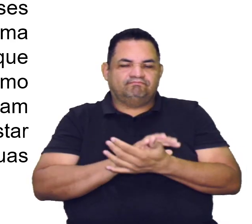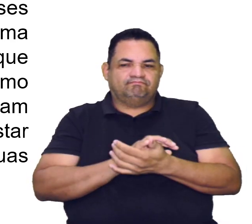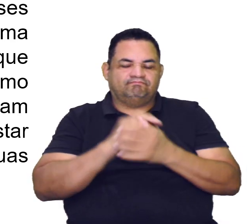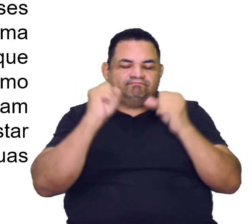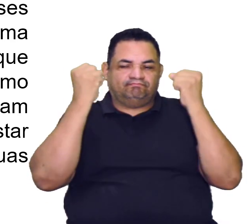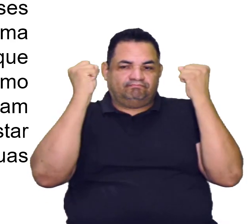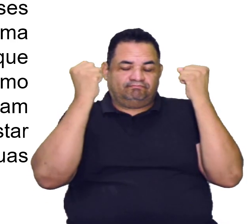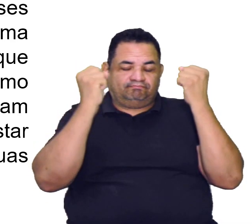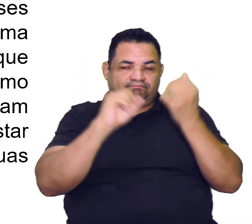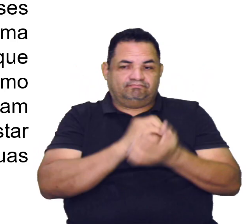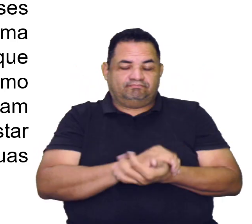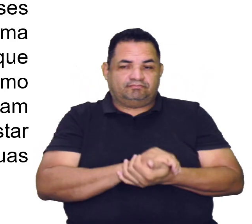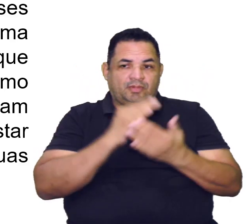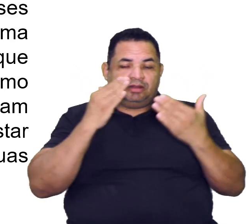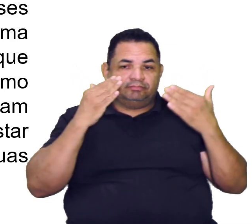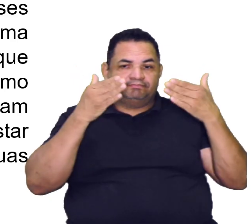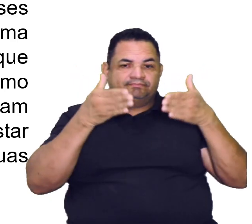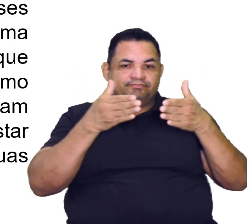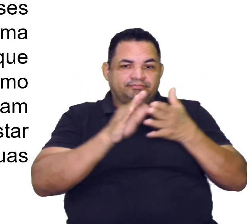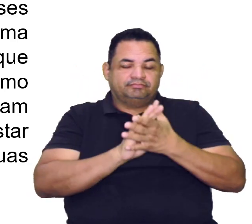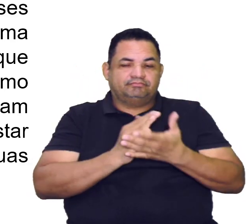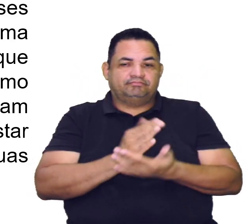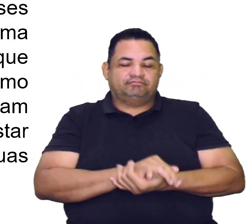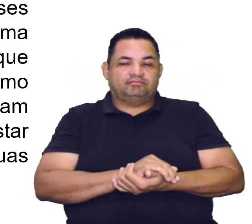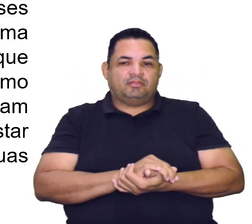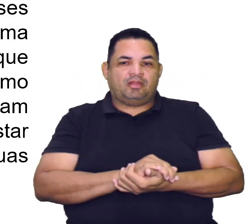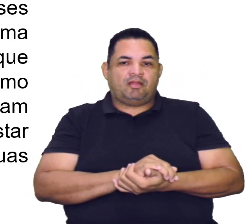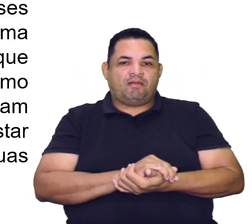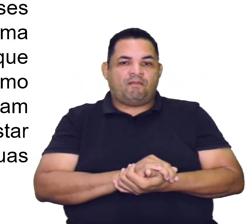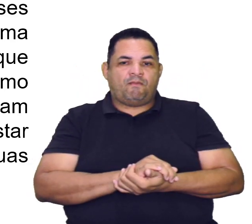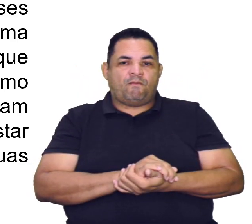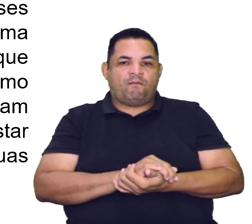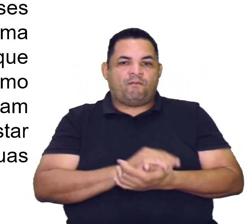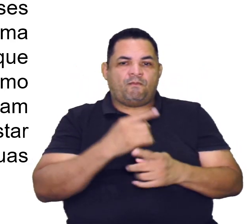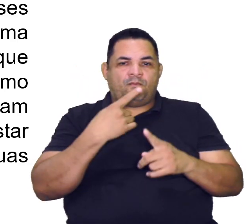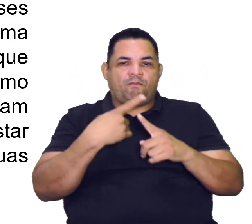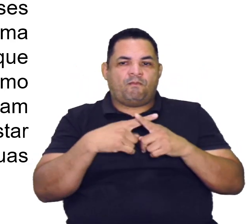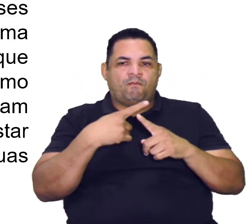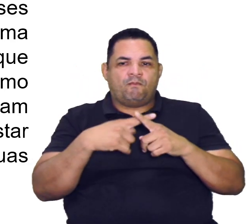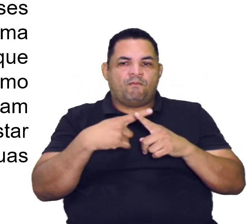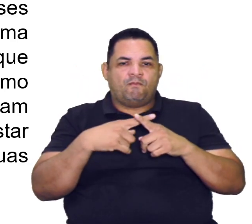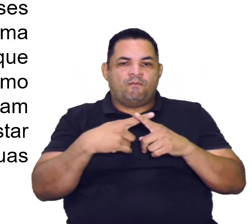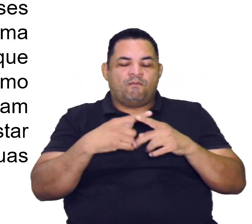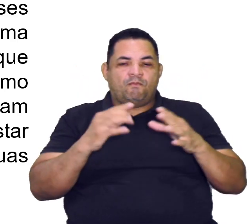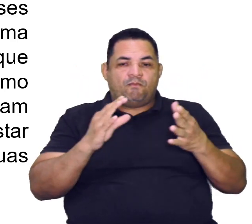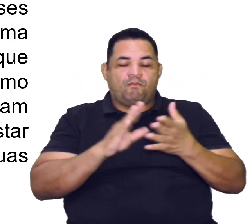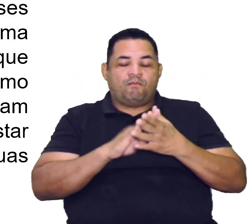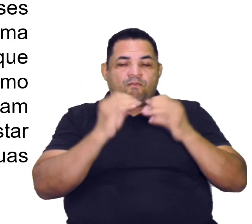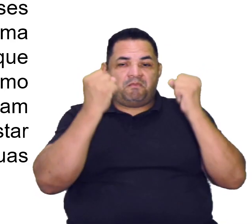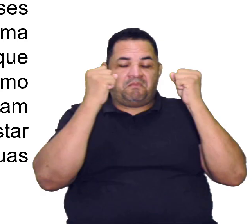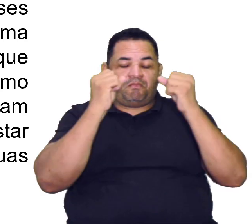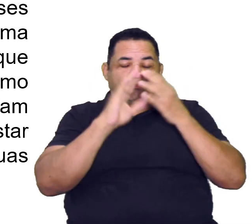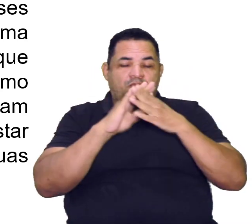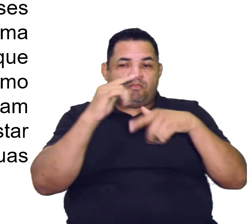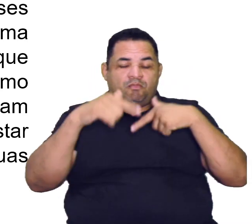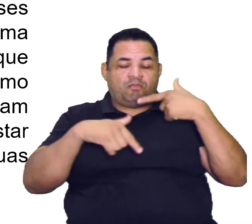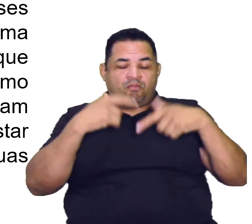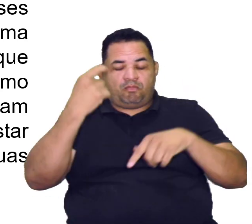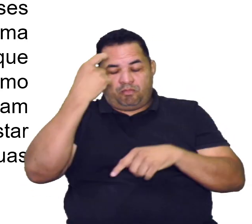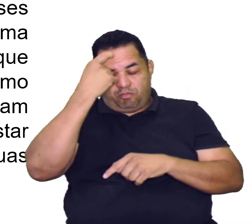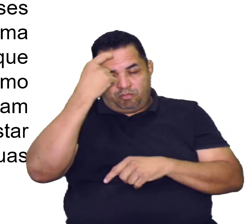vou trazer, vou dar um enfoque aqui na educação física. Por quê, prof? A educação física, quando você trabalha